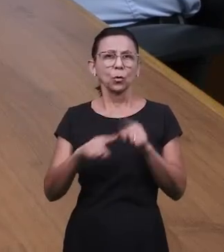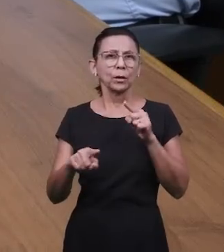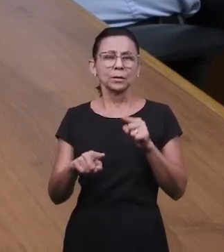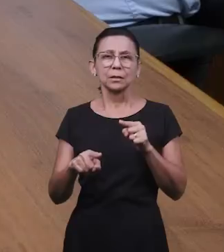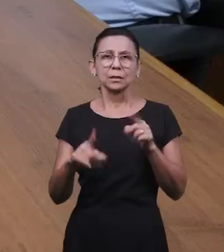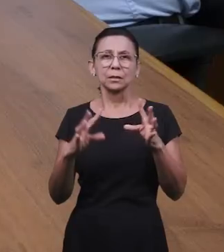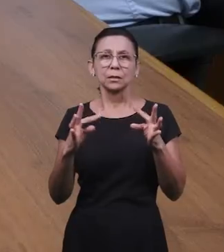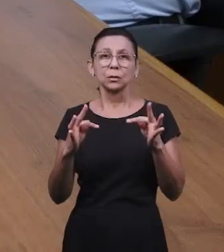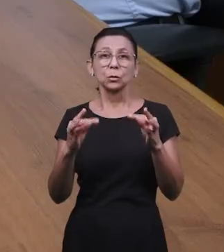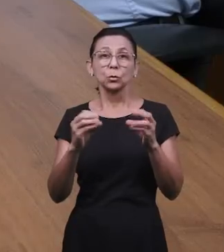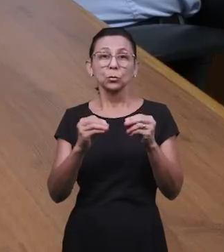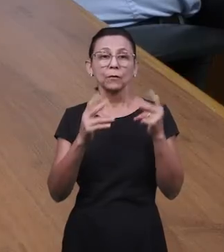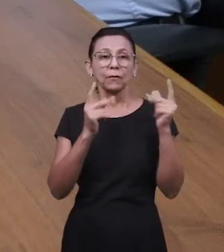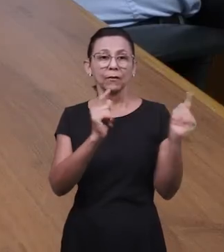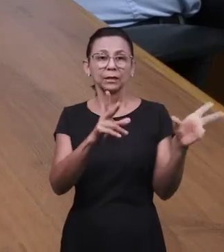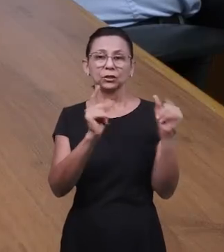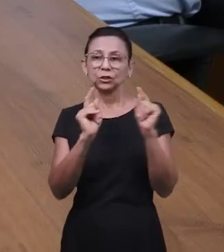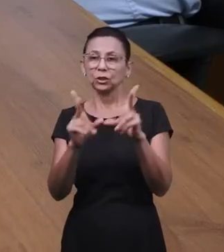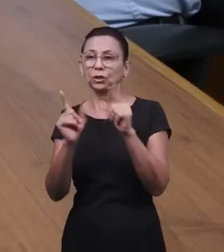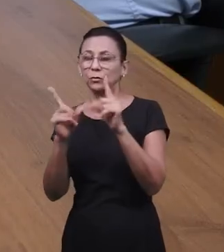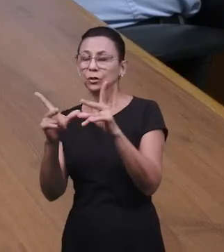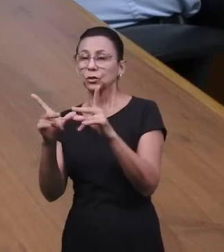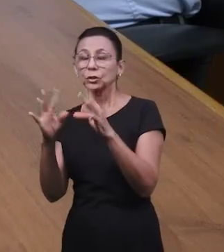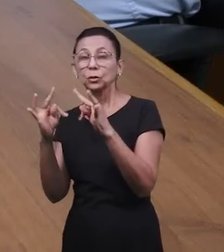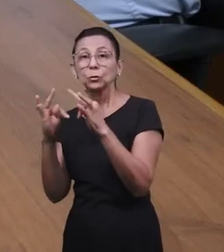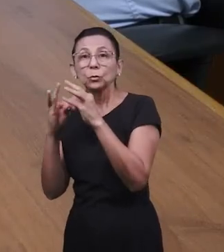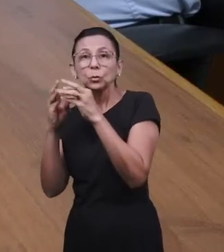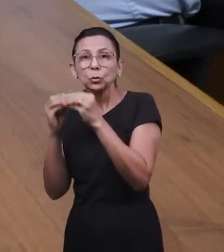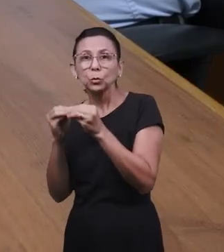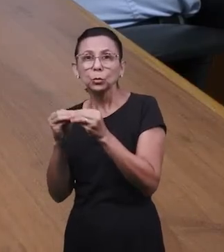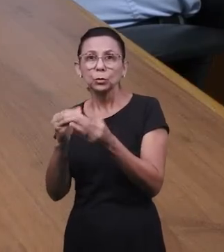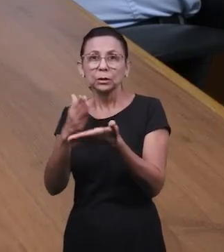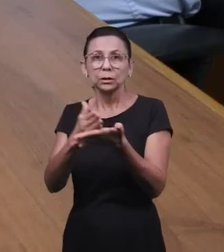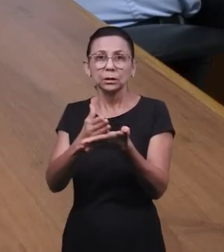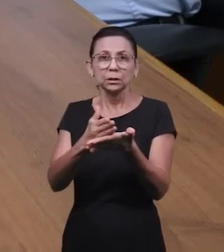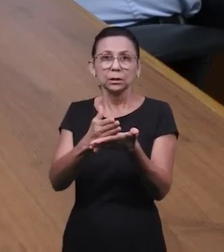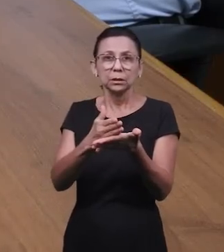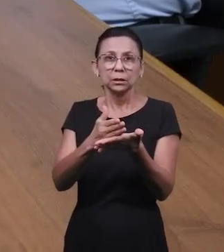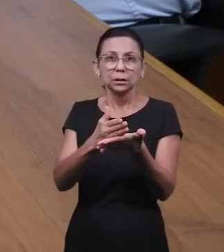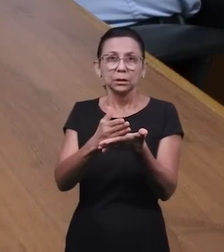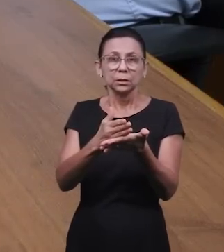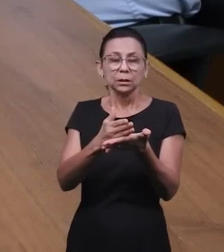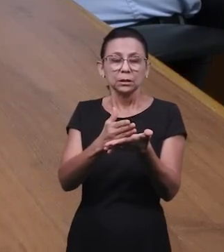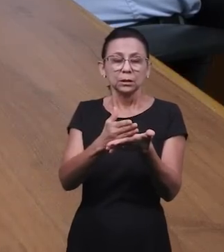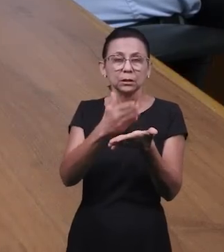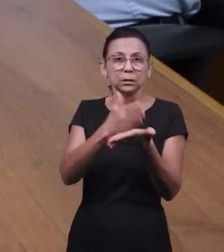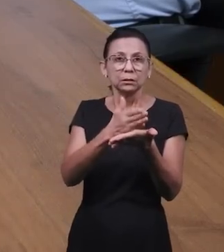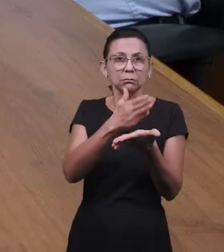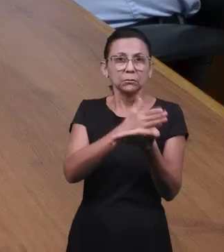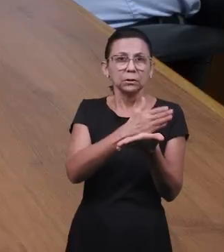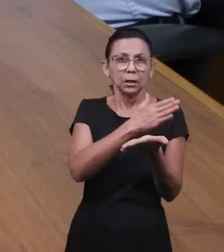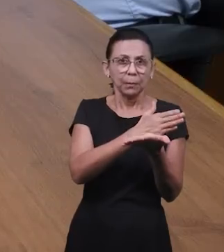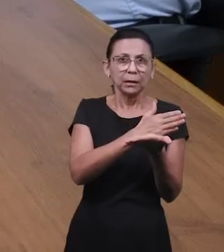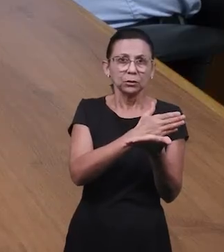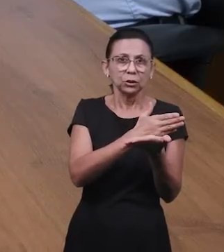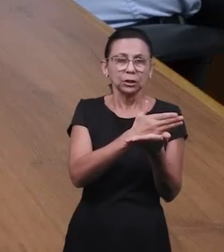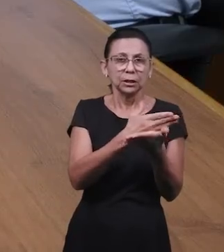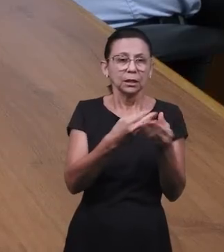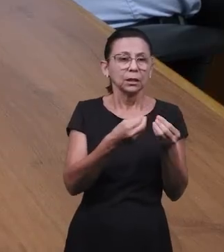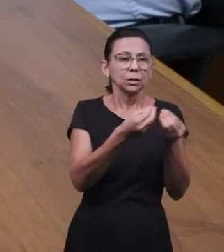fizeram. Vendiam tudo que tinha e distribuíam entre os mais necessitados. Isso não durou